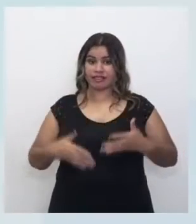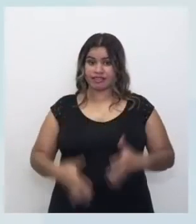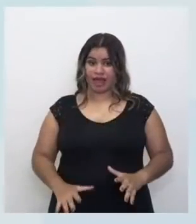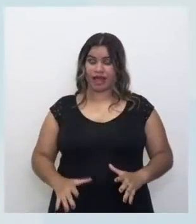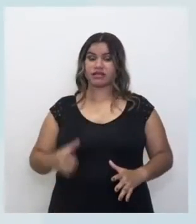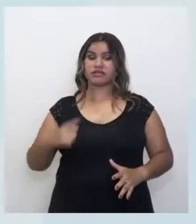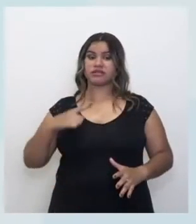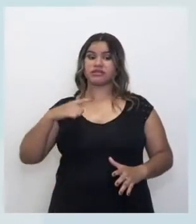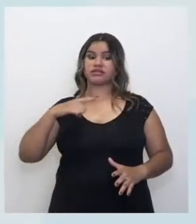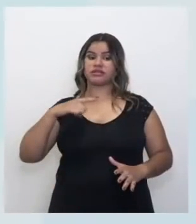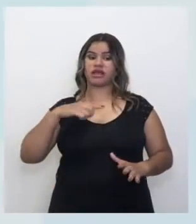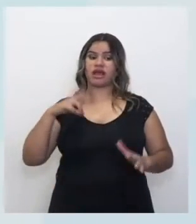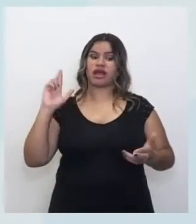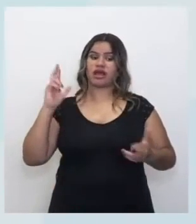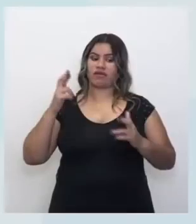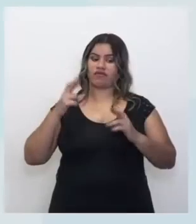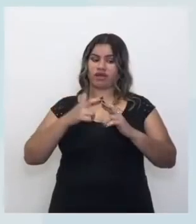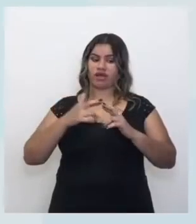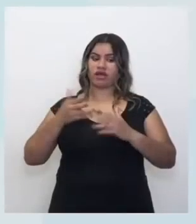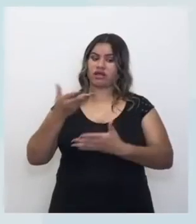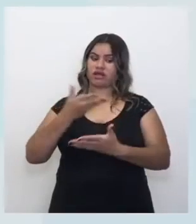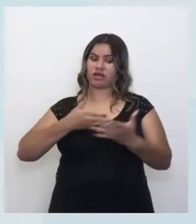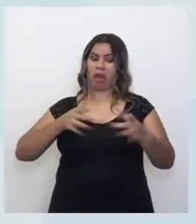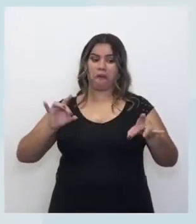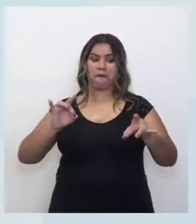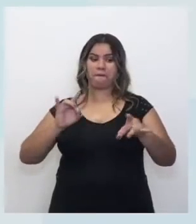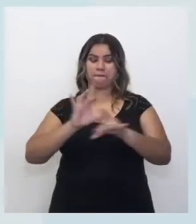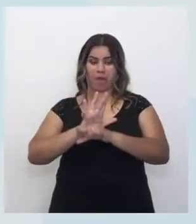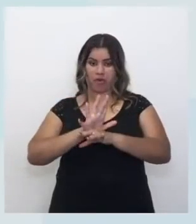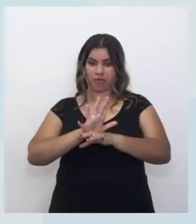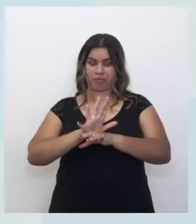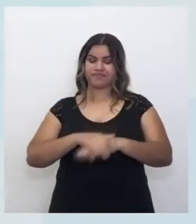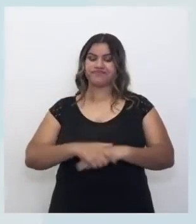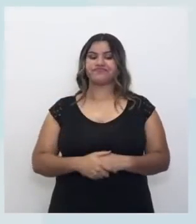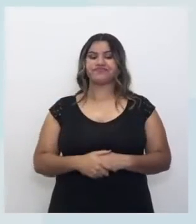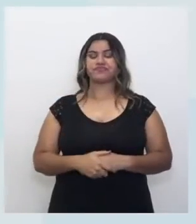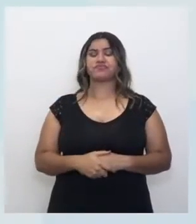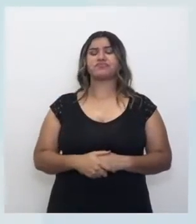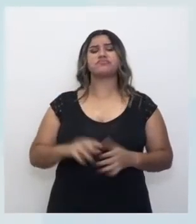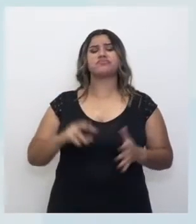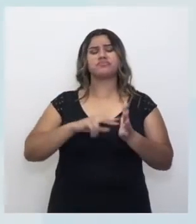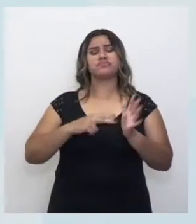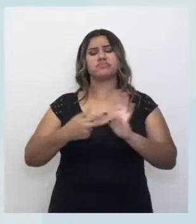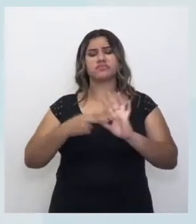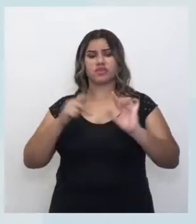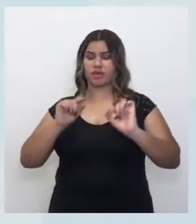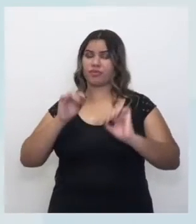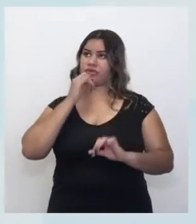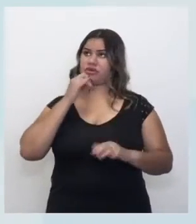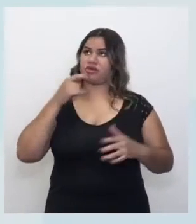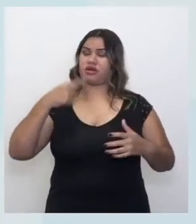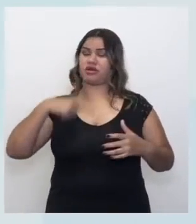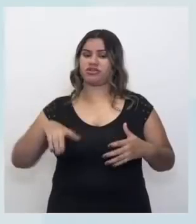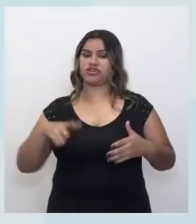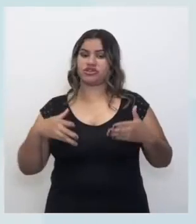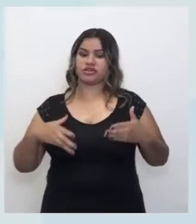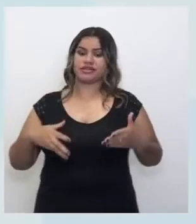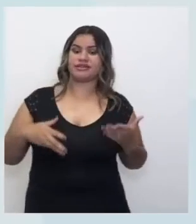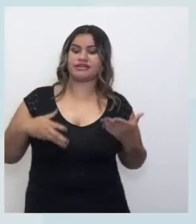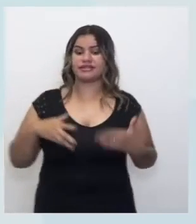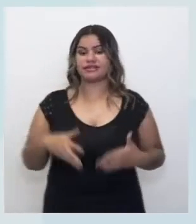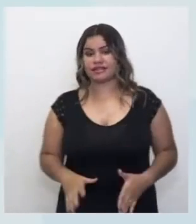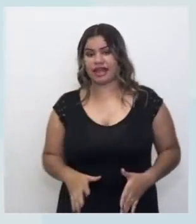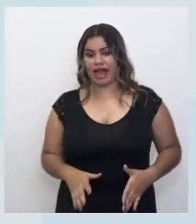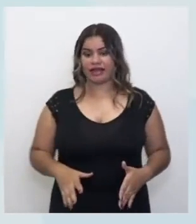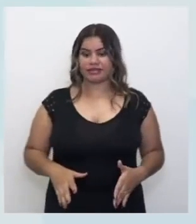de referências e relações que já está pronto. Então, quer dizer, quando a gente nasce, a gente não nos